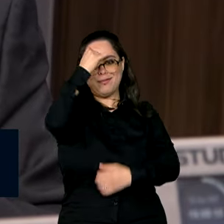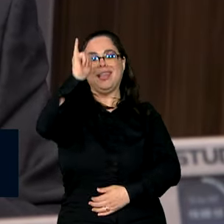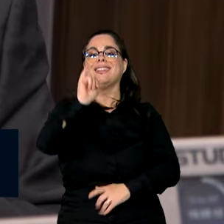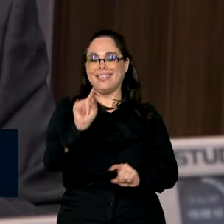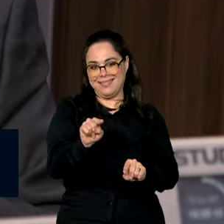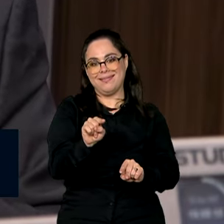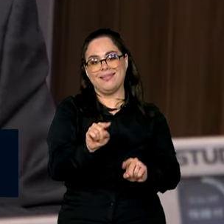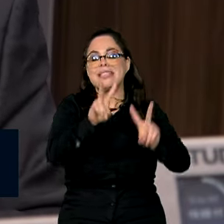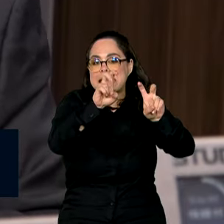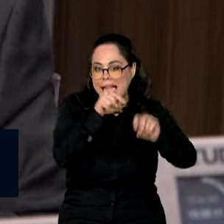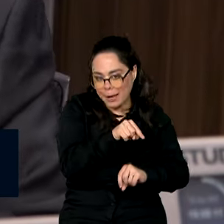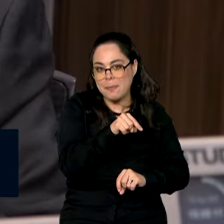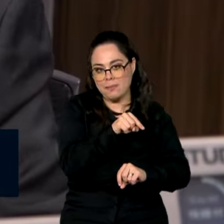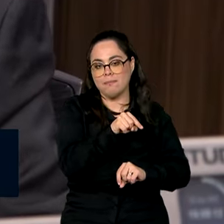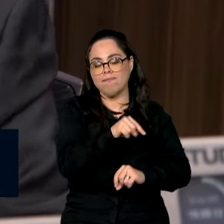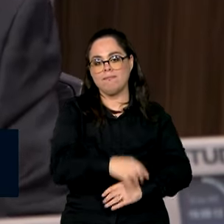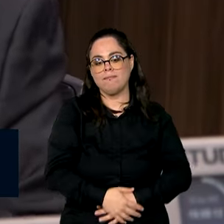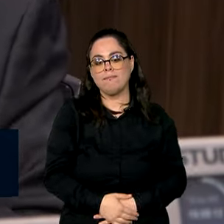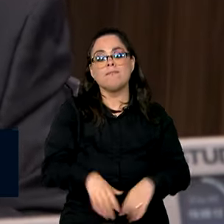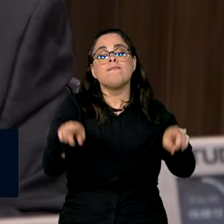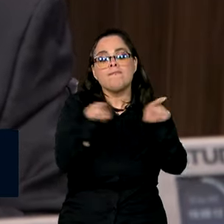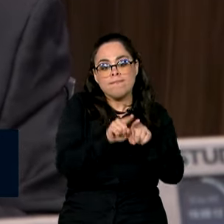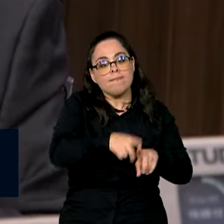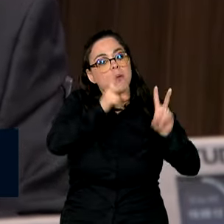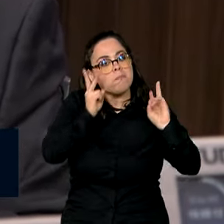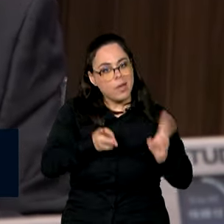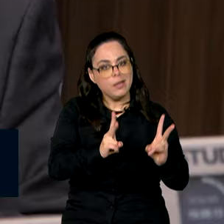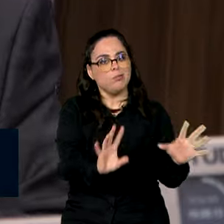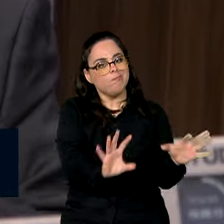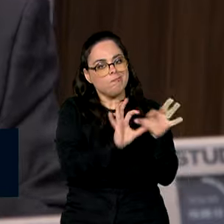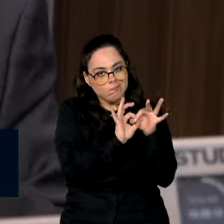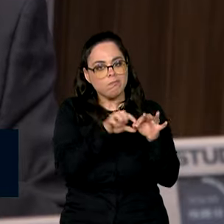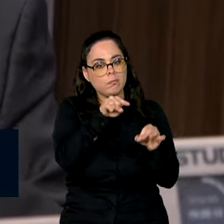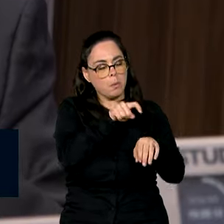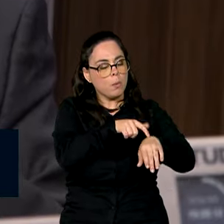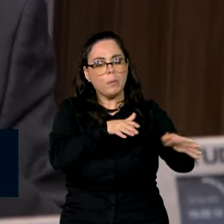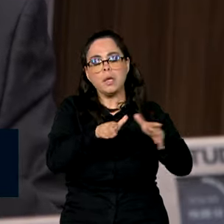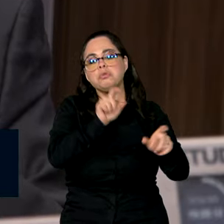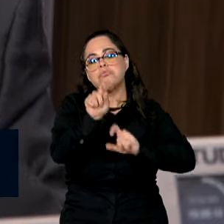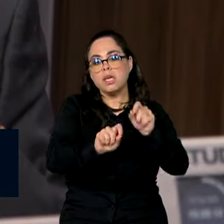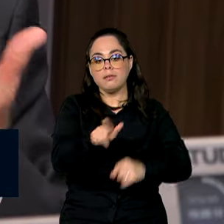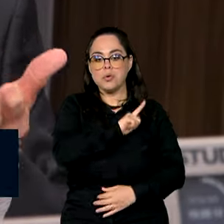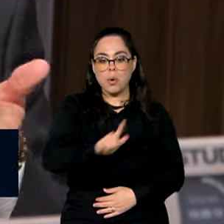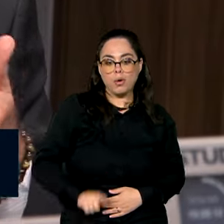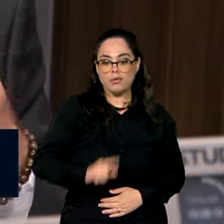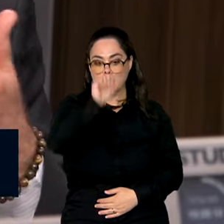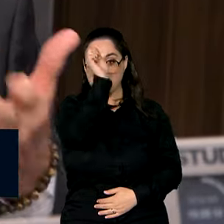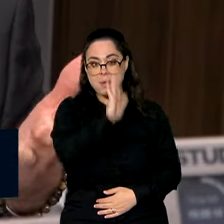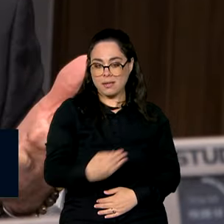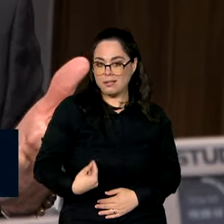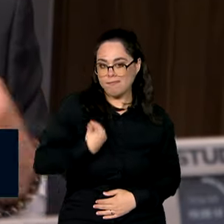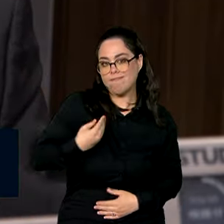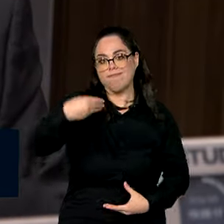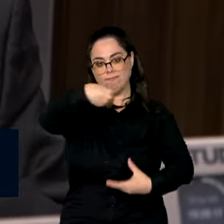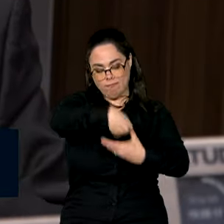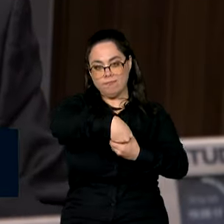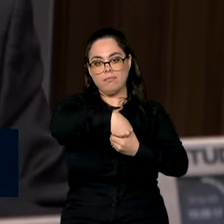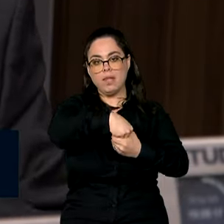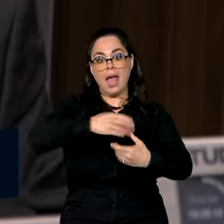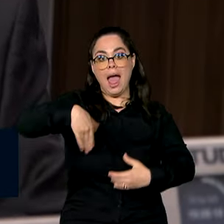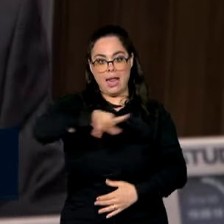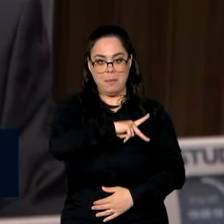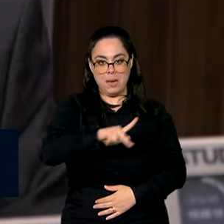prevenção e E foi exatamente nesse momento que o governo brasileiro aí